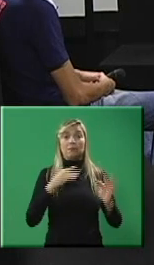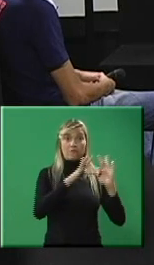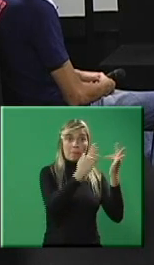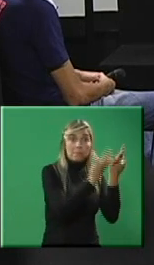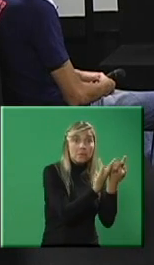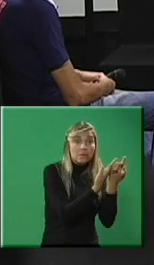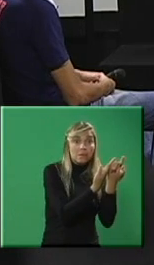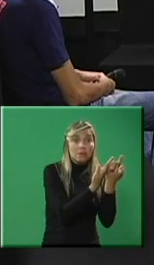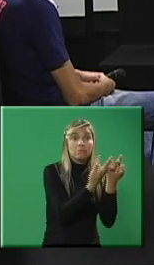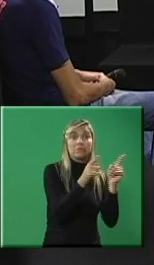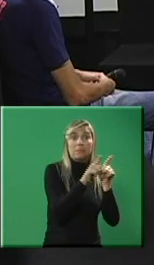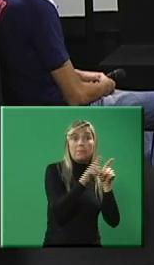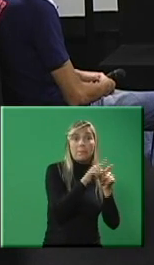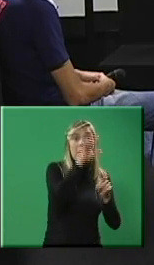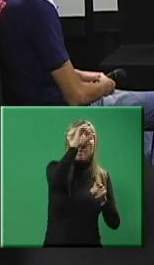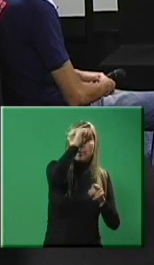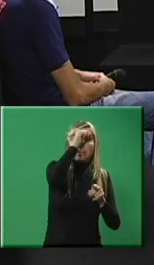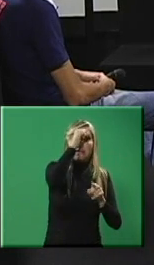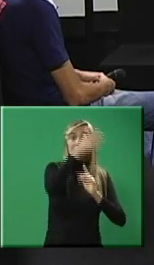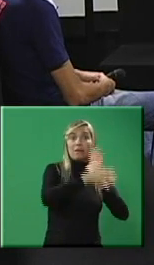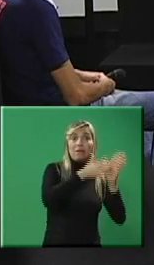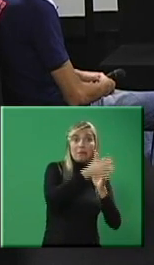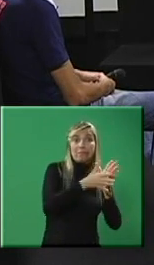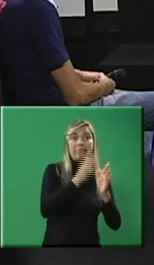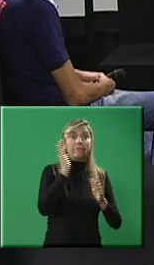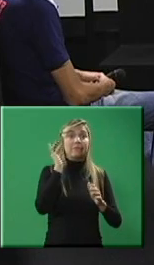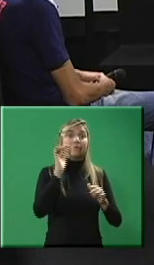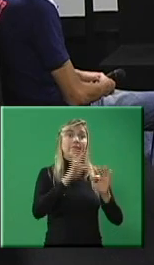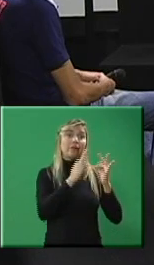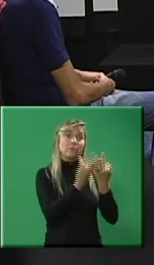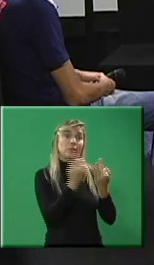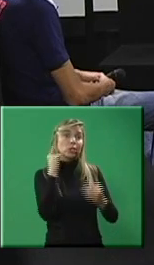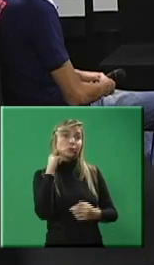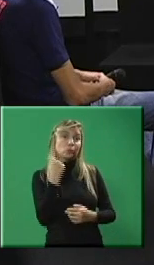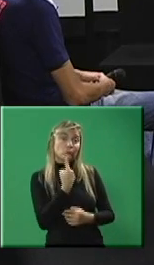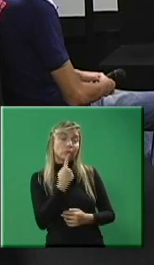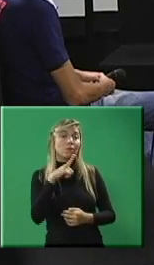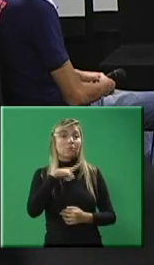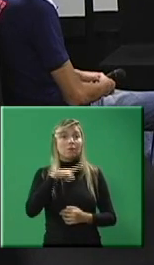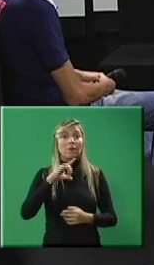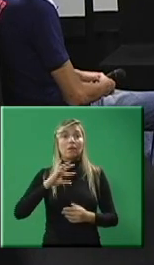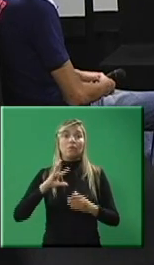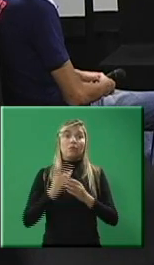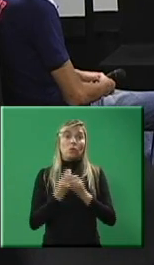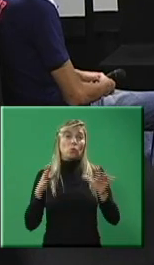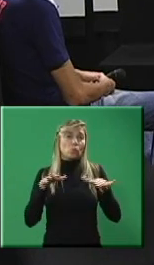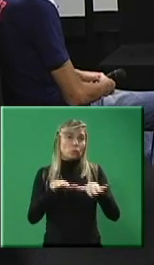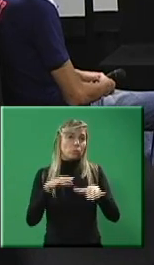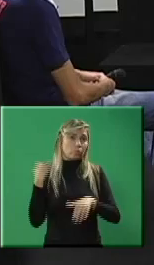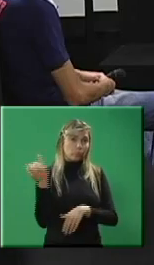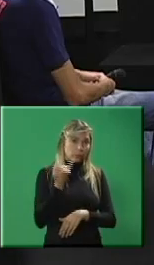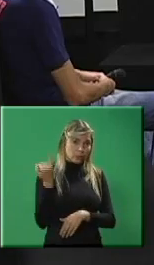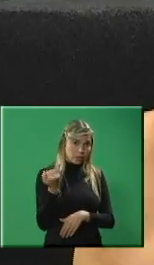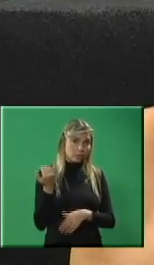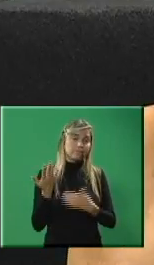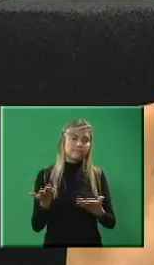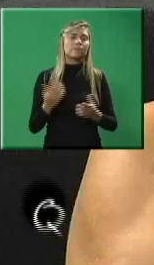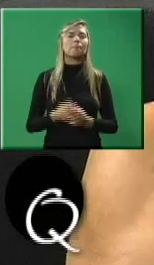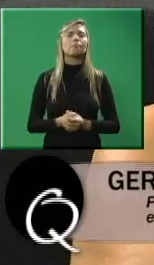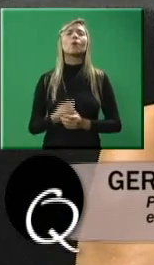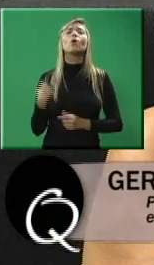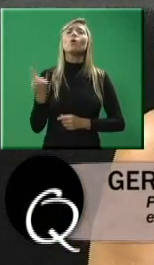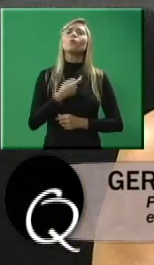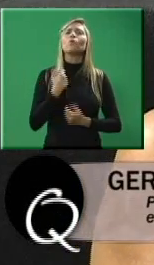em termos para a família, de formação para a família, de entendimento da família, dentro dessa proposta de inclusão do